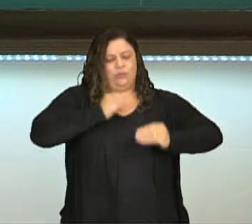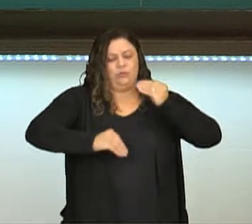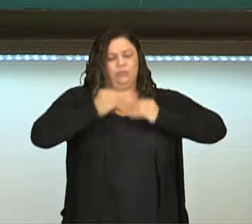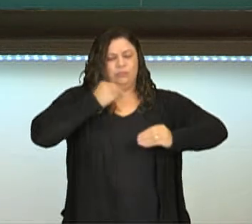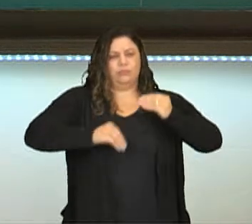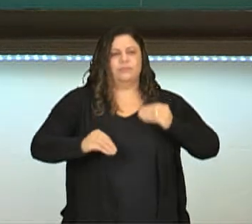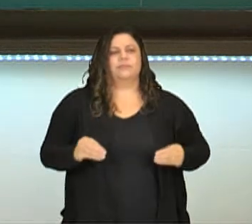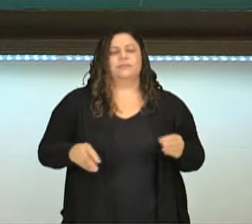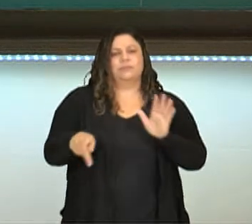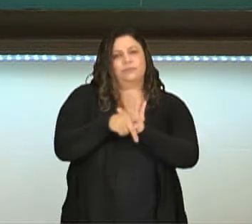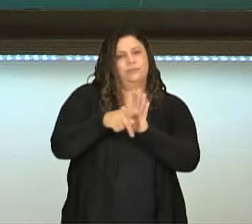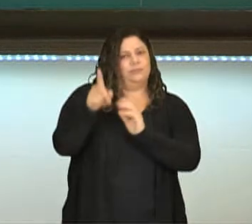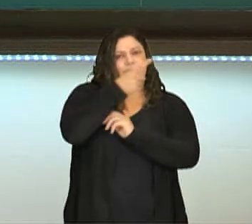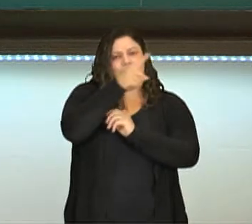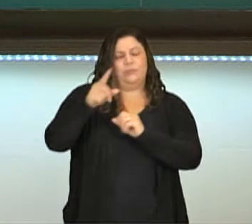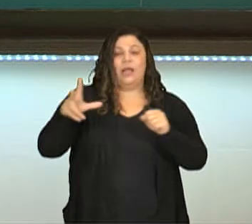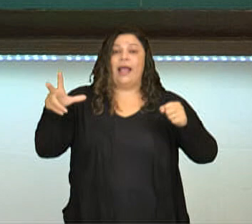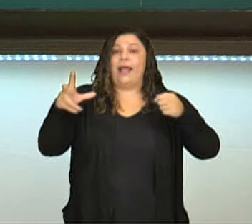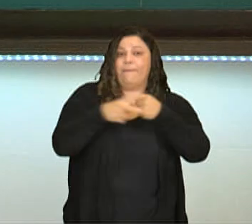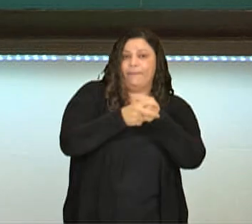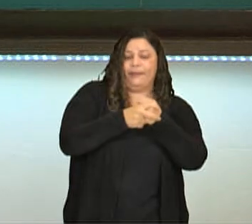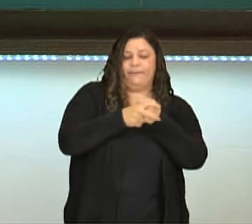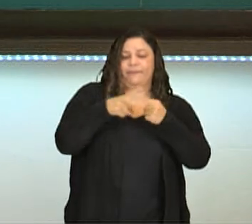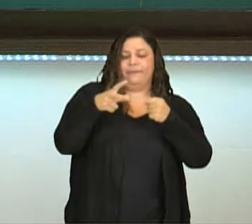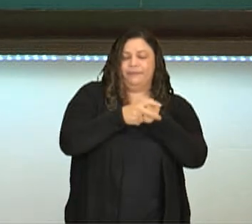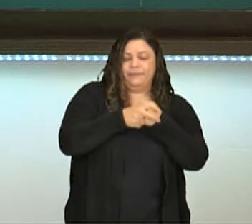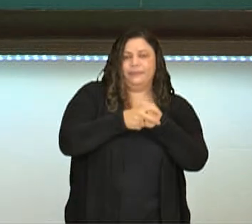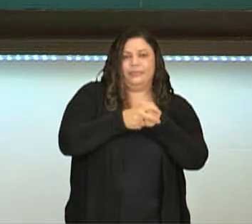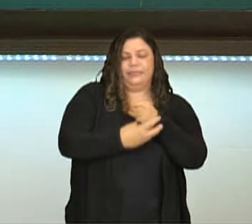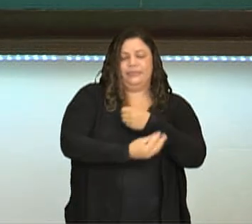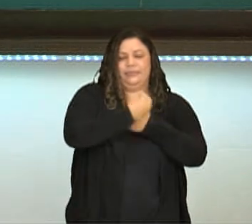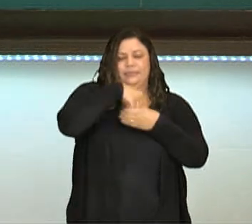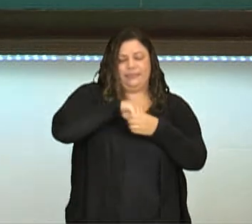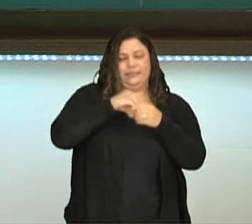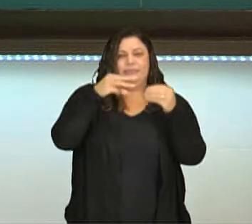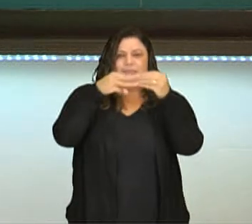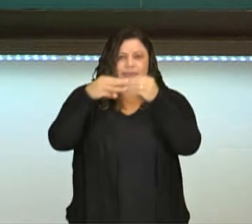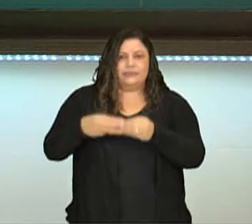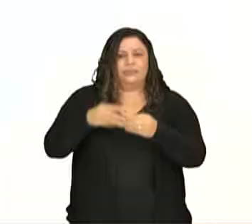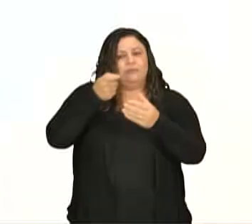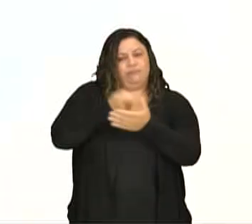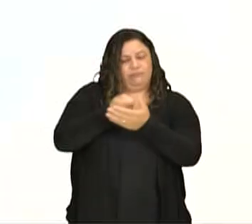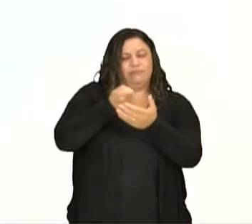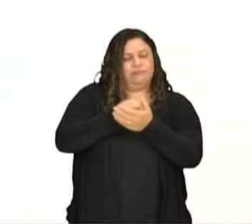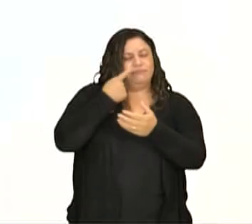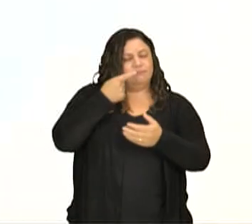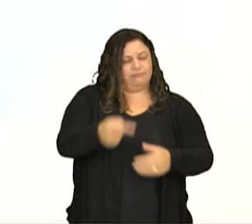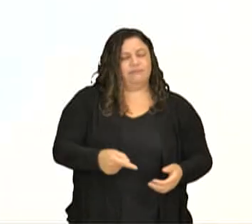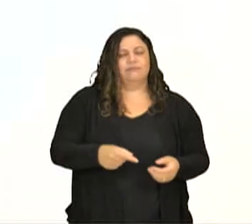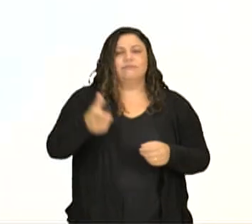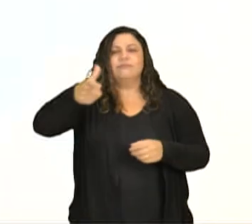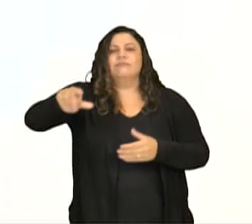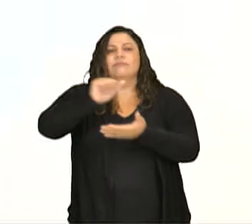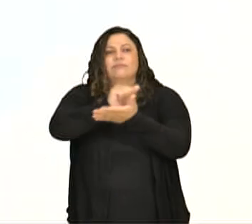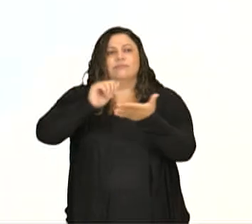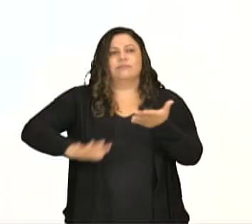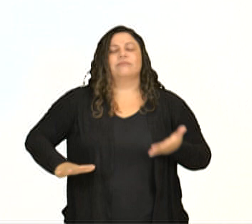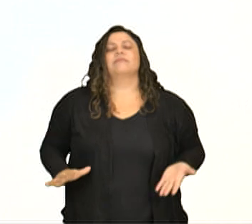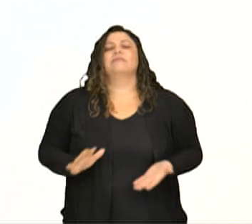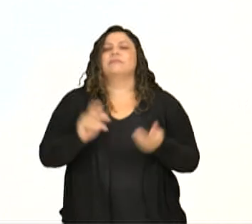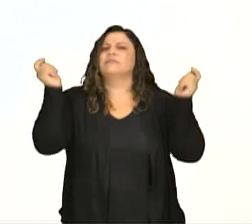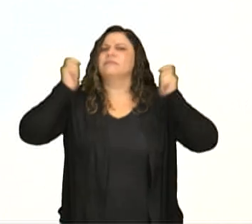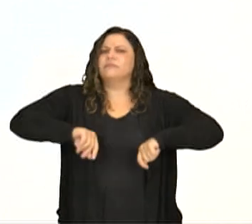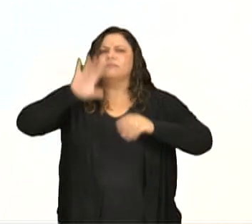têm metabolismo próprio. São parasitas intracelulares obrigatórios. Vamos a um outro exercício.